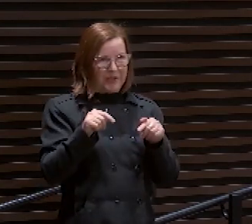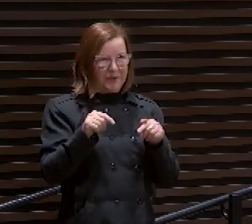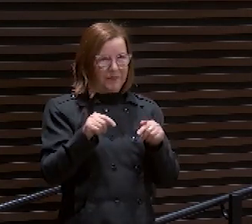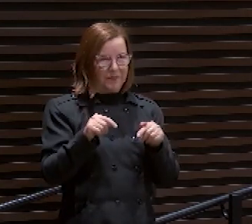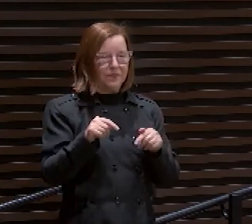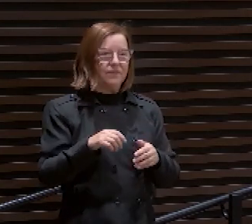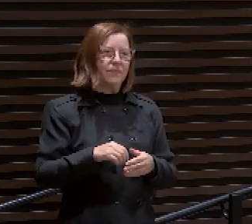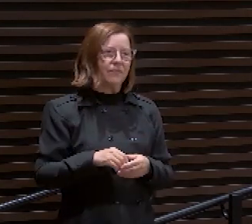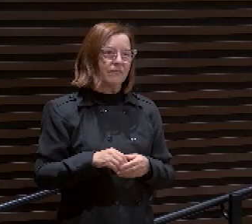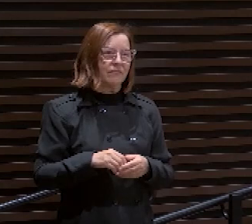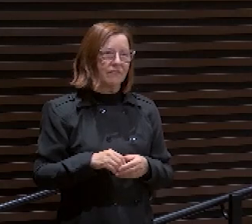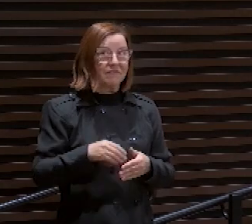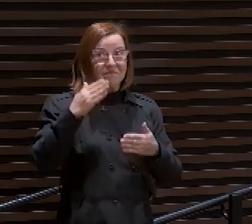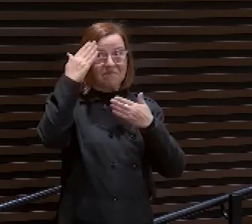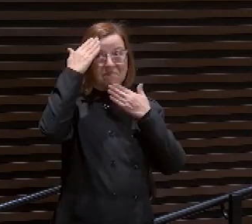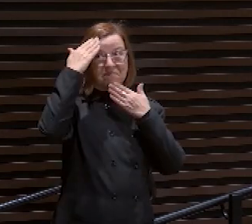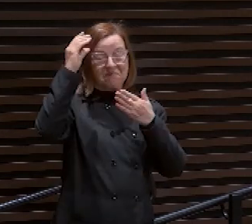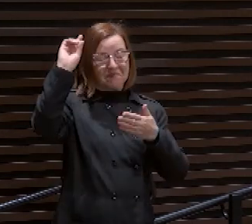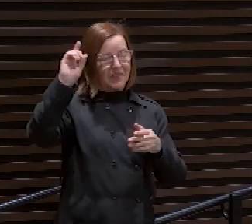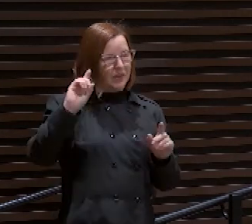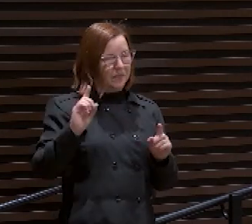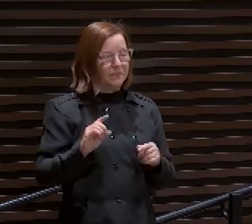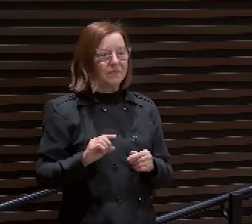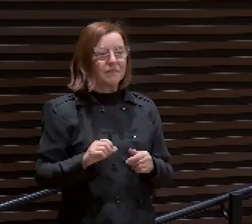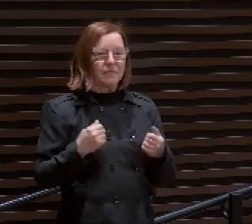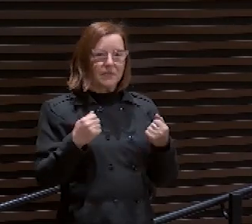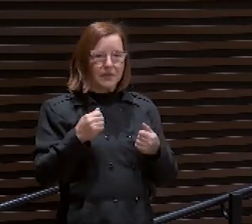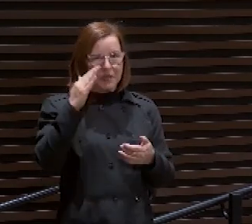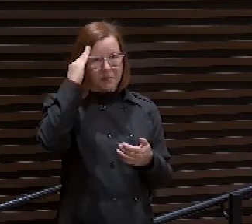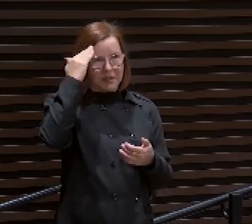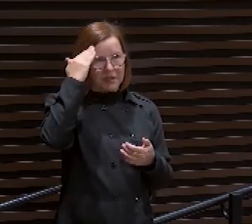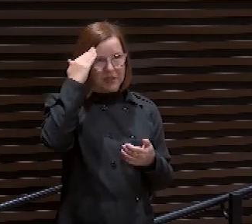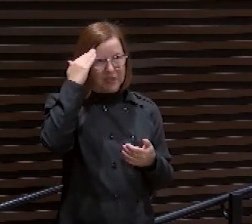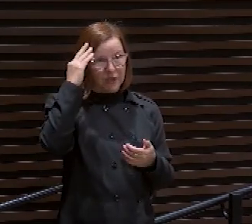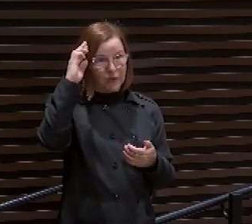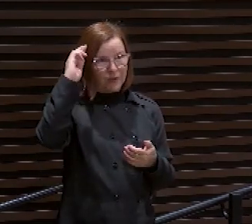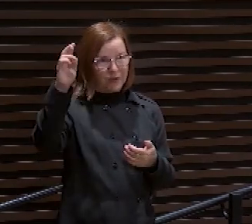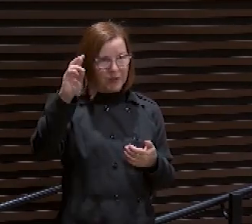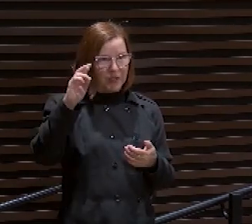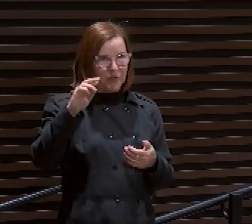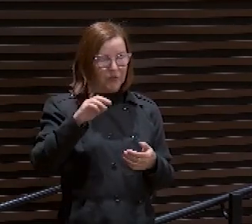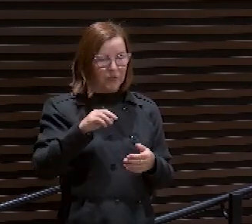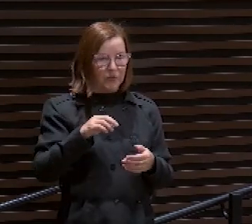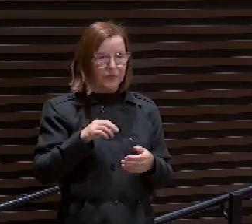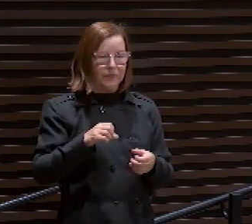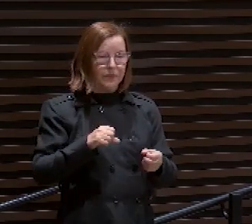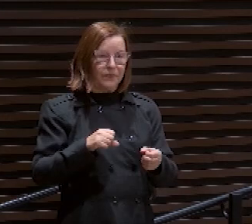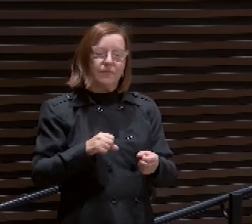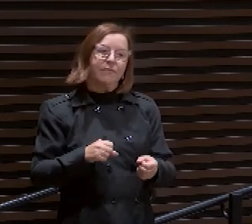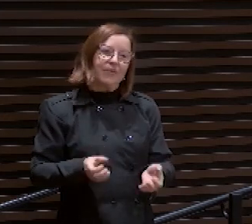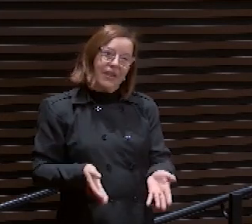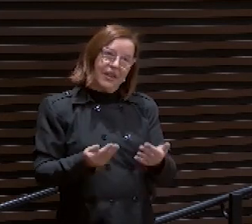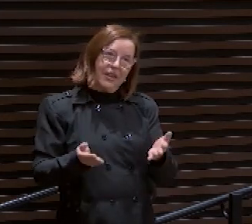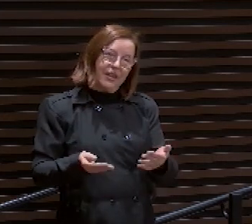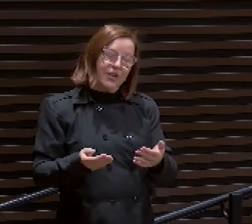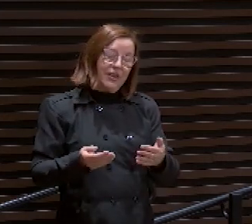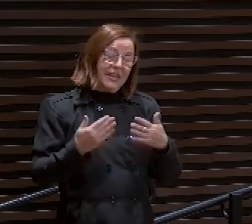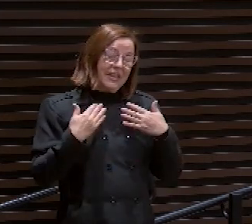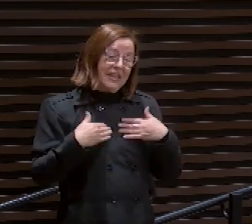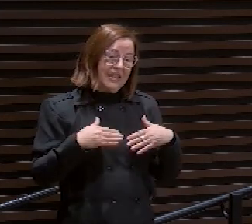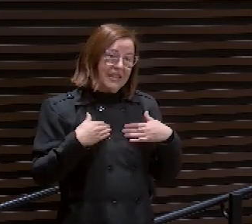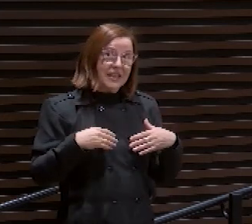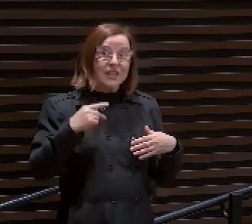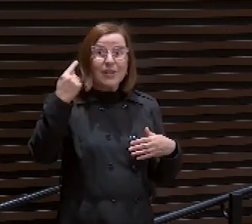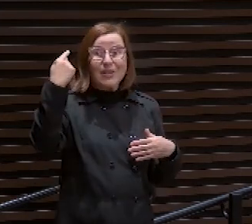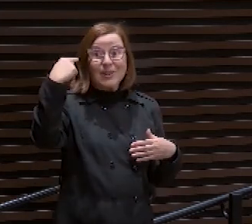nós precisamos entender isso, amados. O Senhor, Ele nos exorta a descansarmos em sua perfeita justiça e bondade, mesmo que muitas